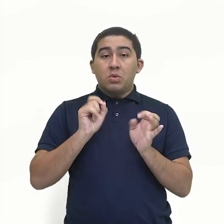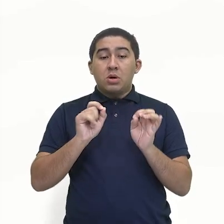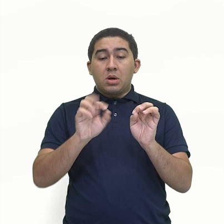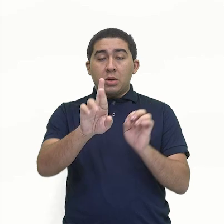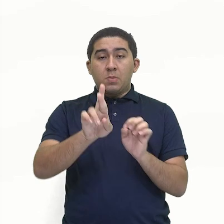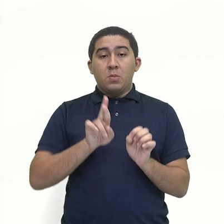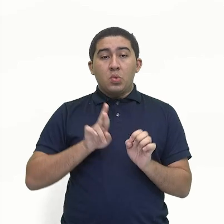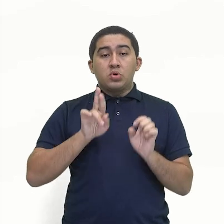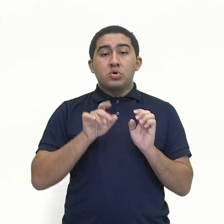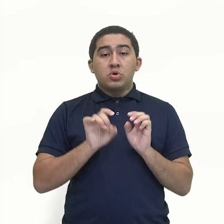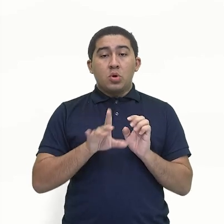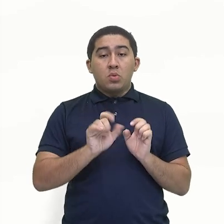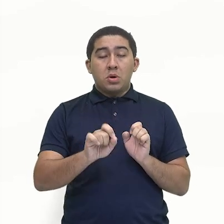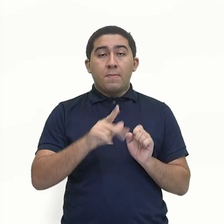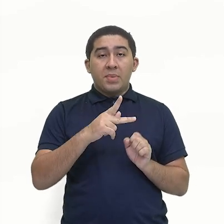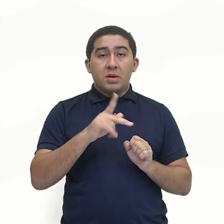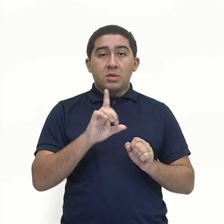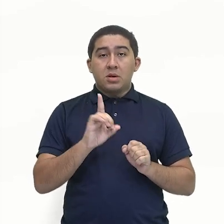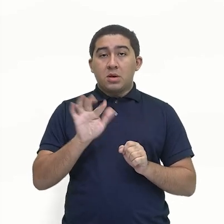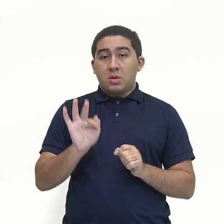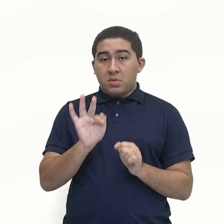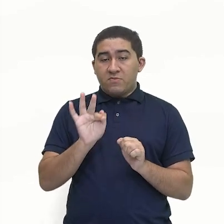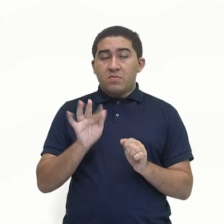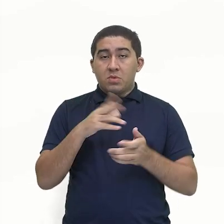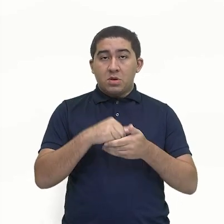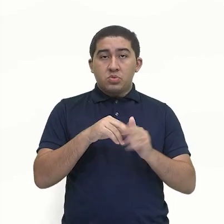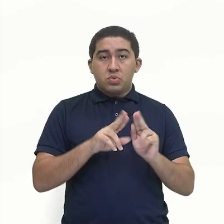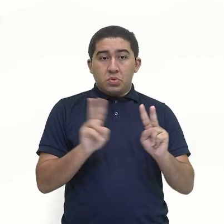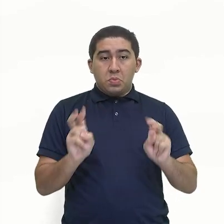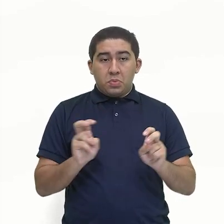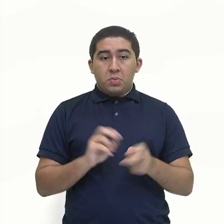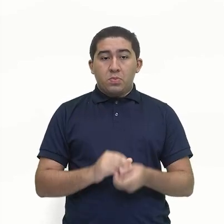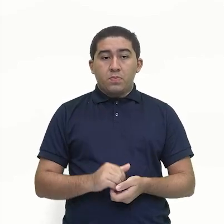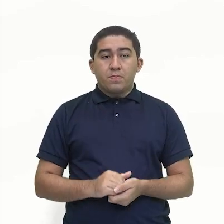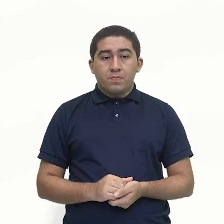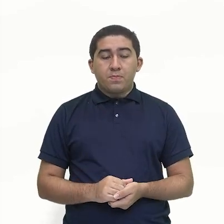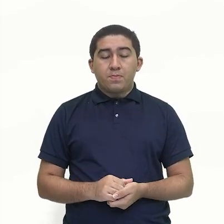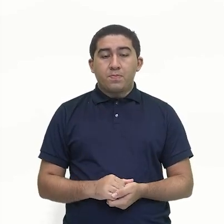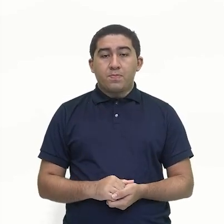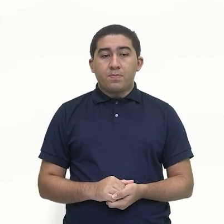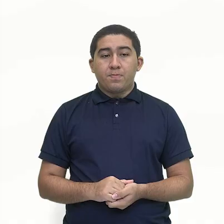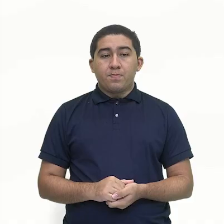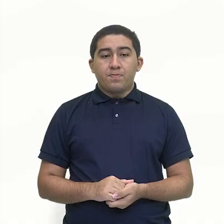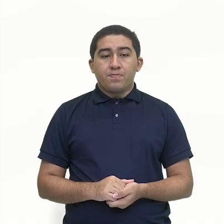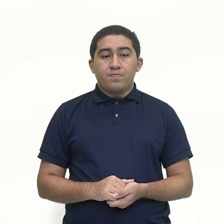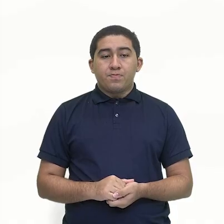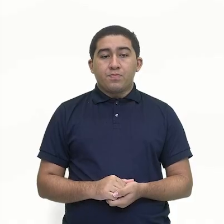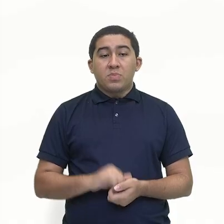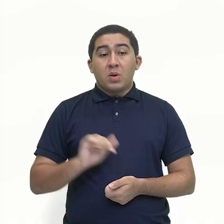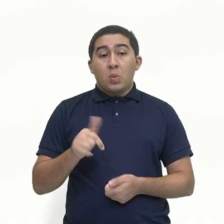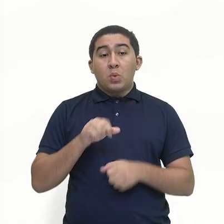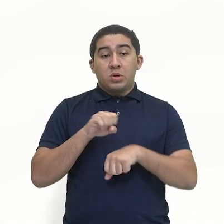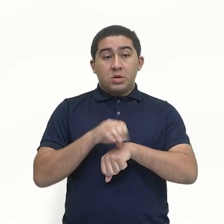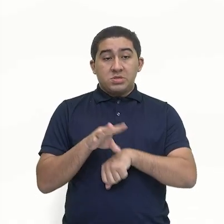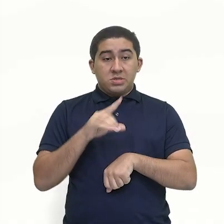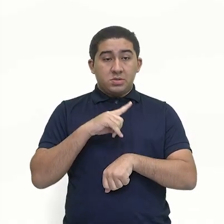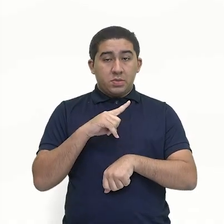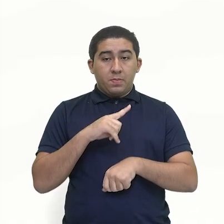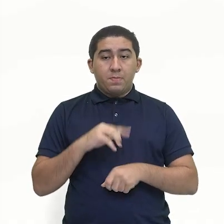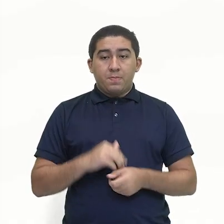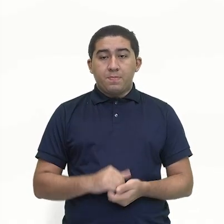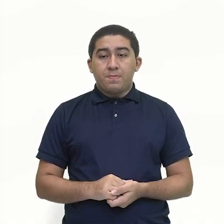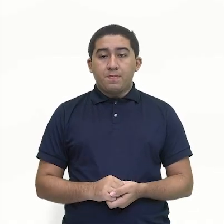com somente os arquivos em PDF, tá bom? Uma outra dica que nós